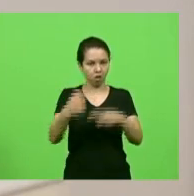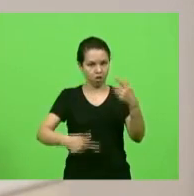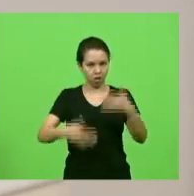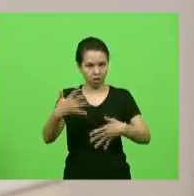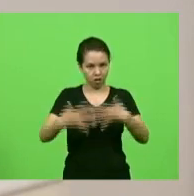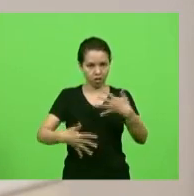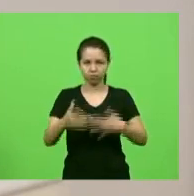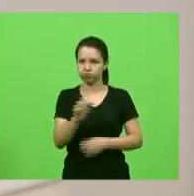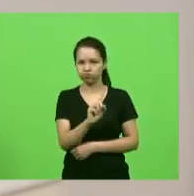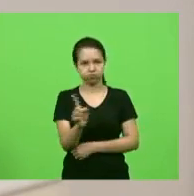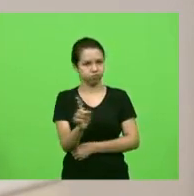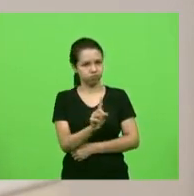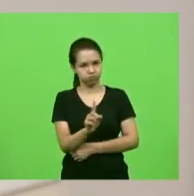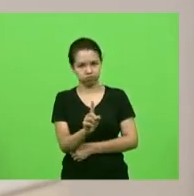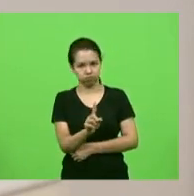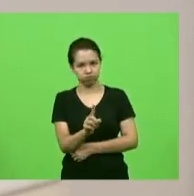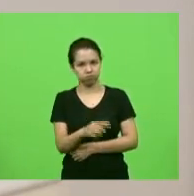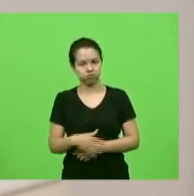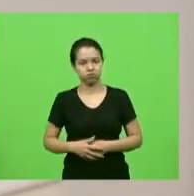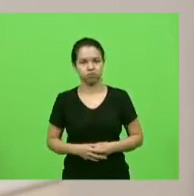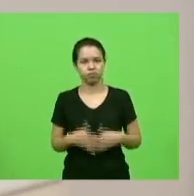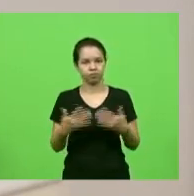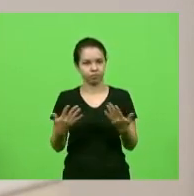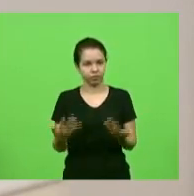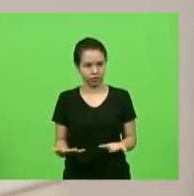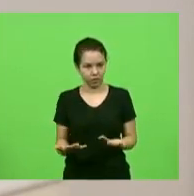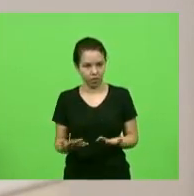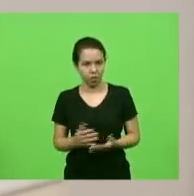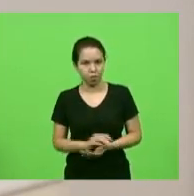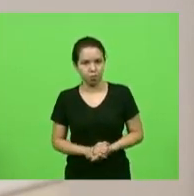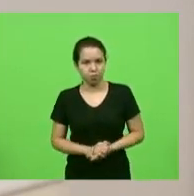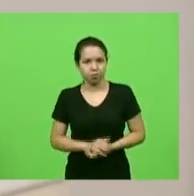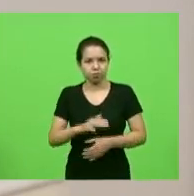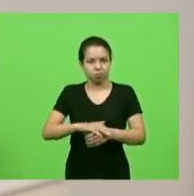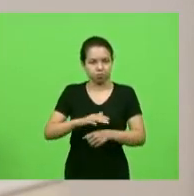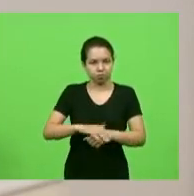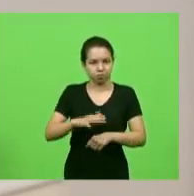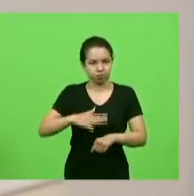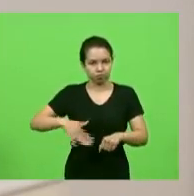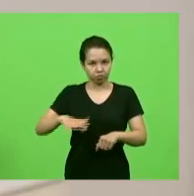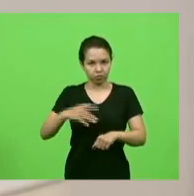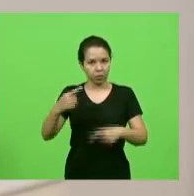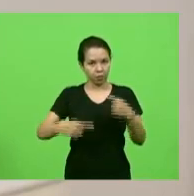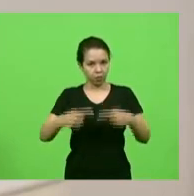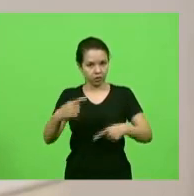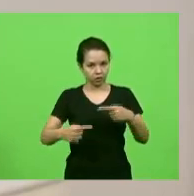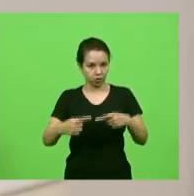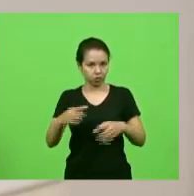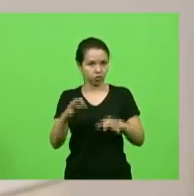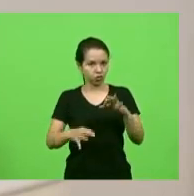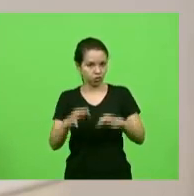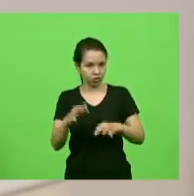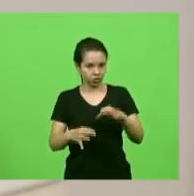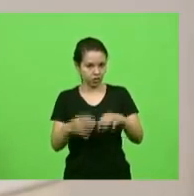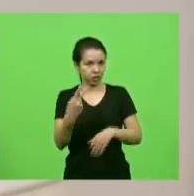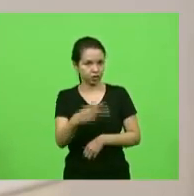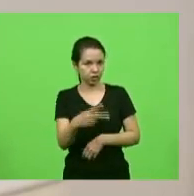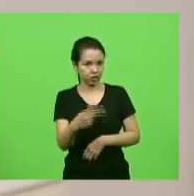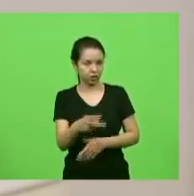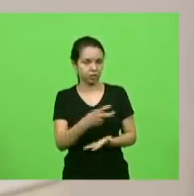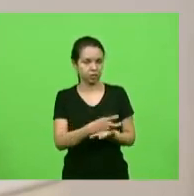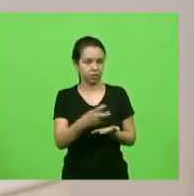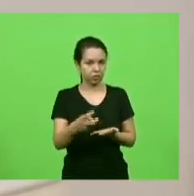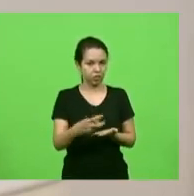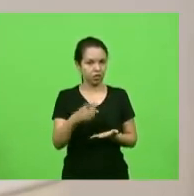perspectiva, considerando a natureza peculiar do processo de impeachment político-jurídica, está-se diante de uma quarta esfera, de